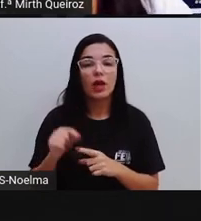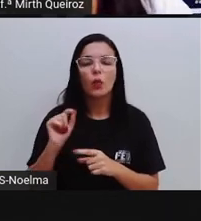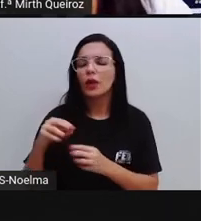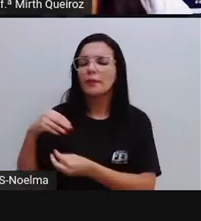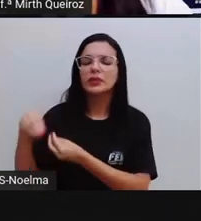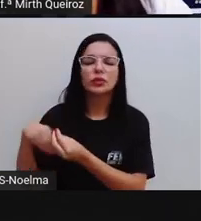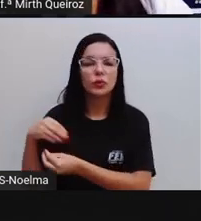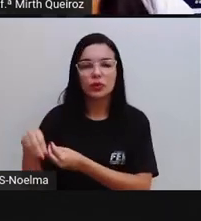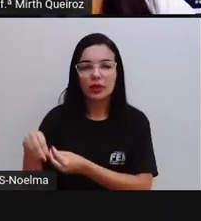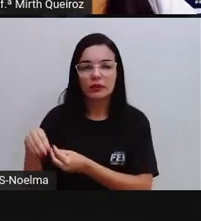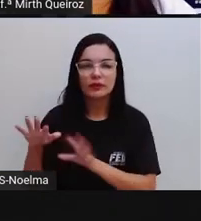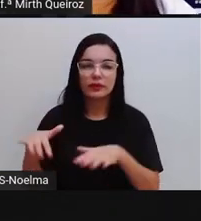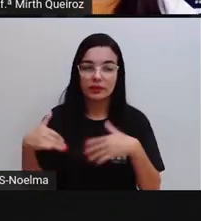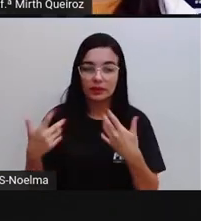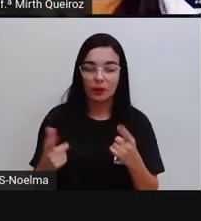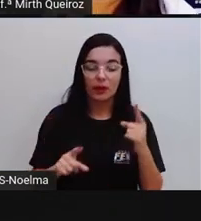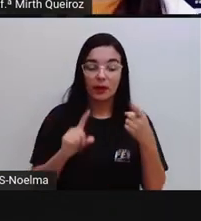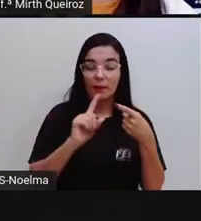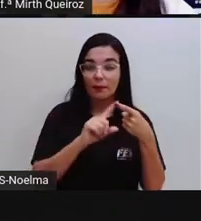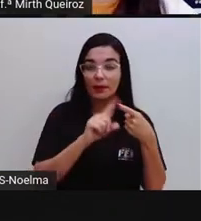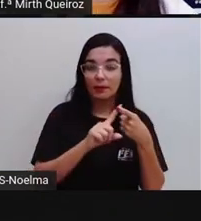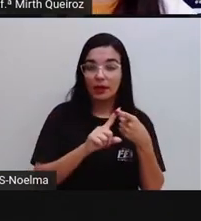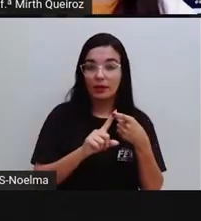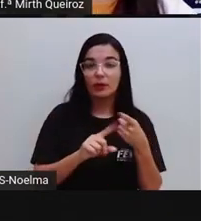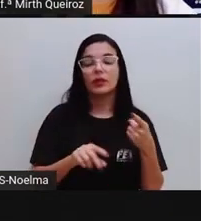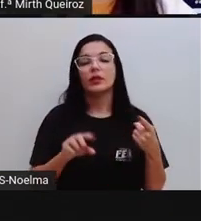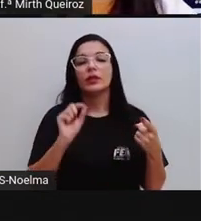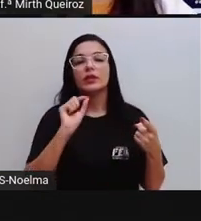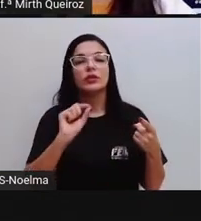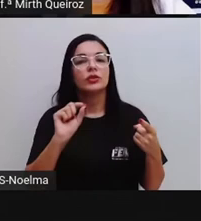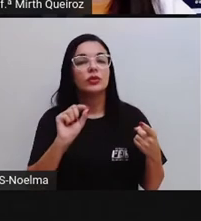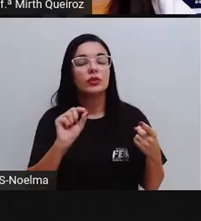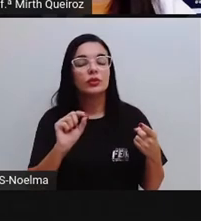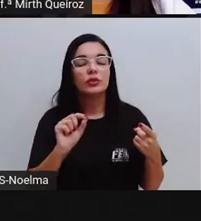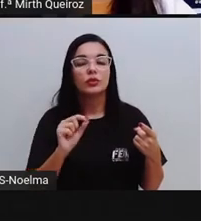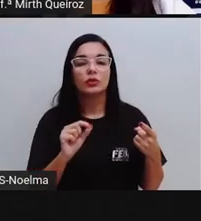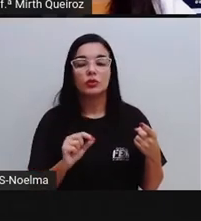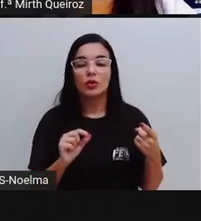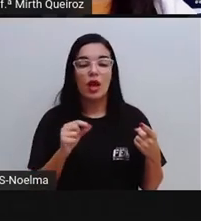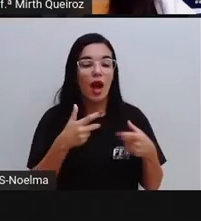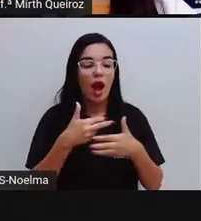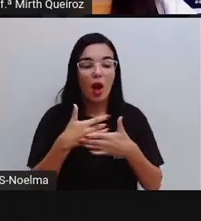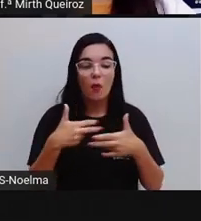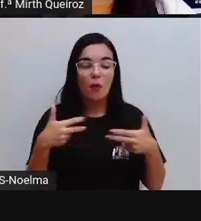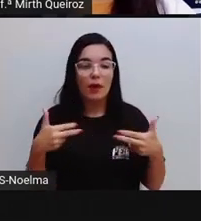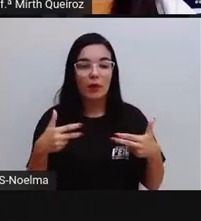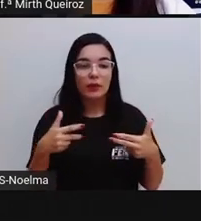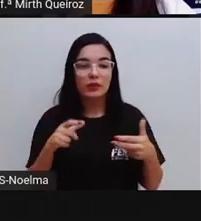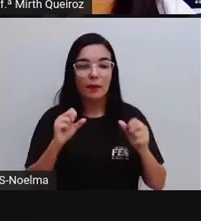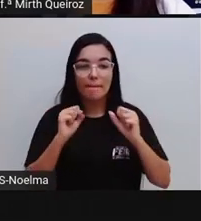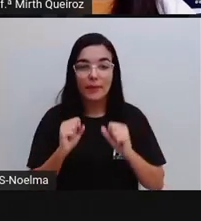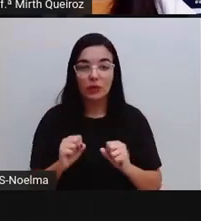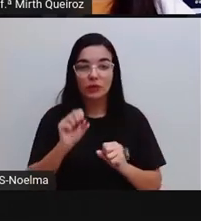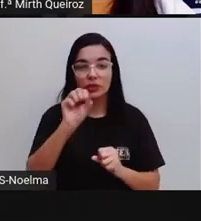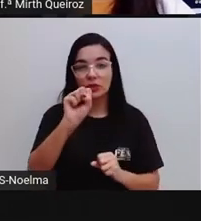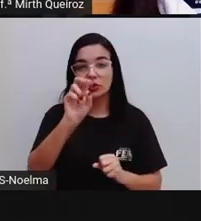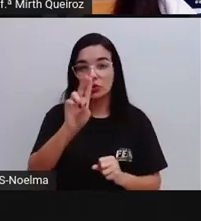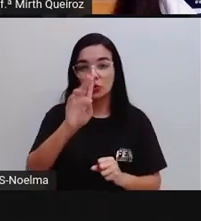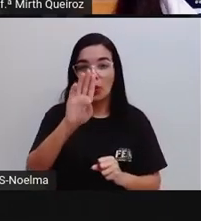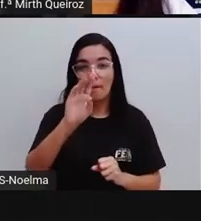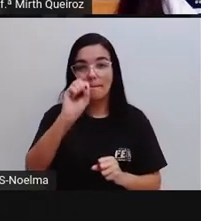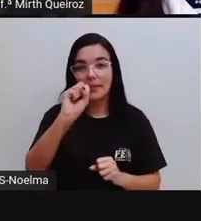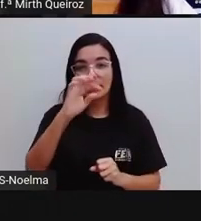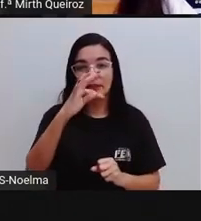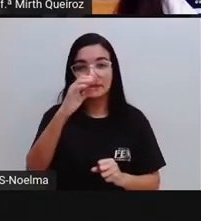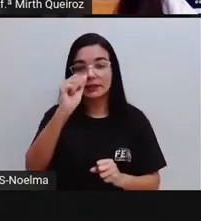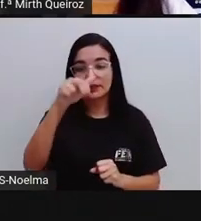mistura? Uma substância é um material, né? Um material ele pode ser considerado uma substância quando nós observamos